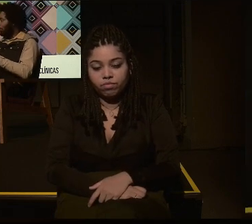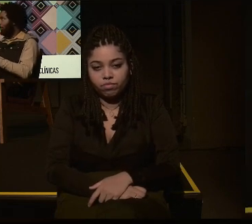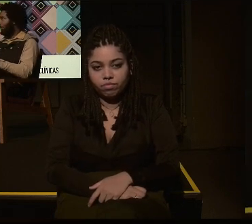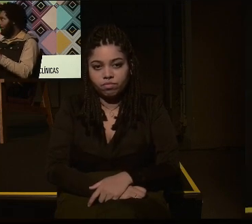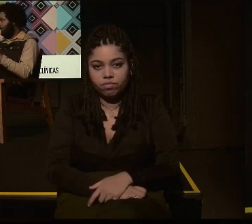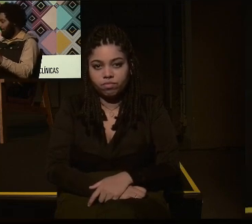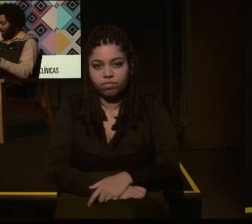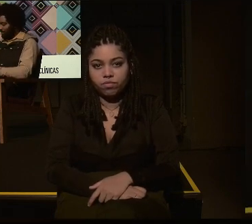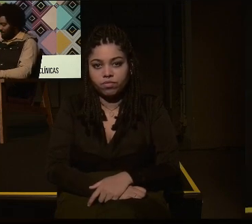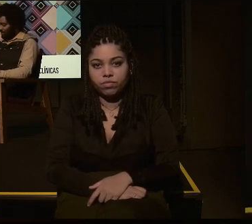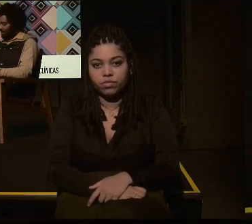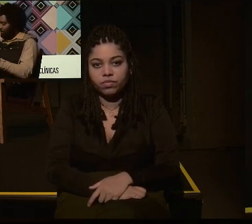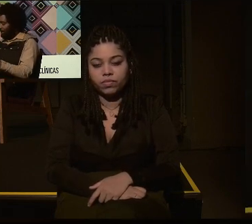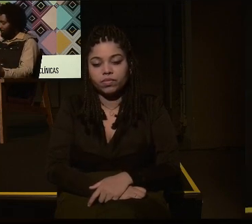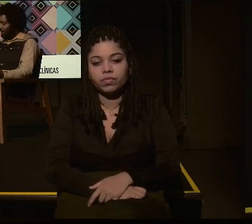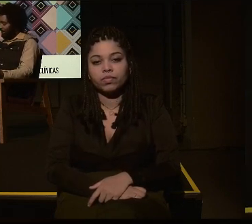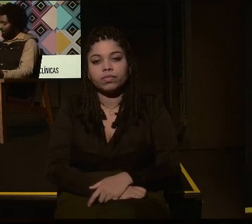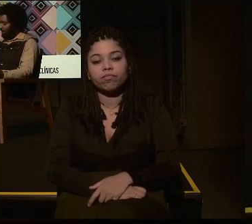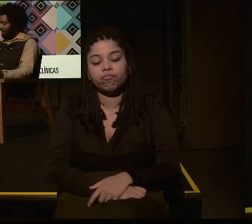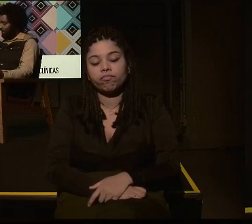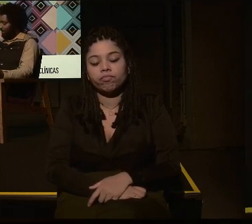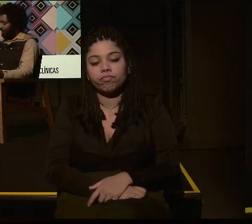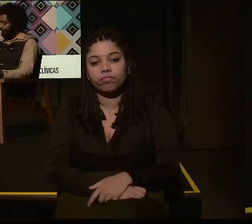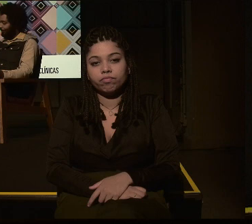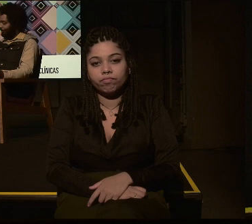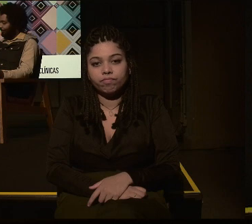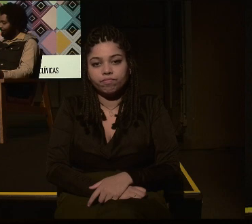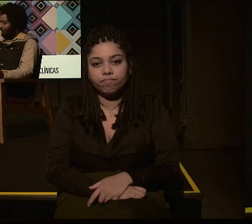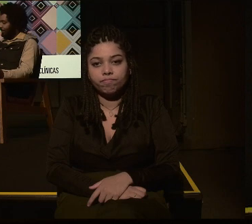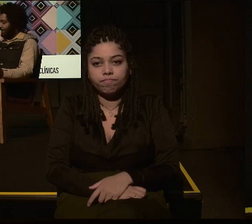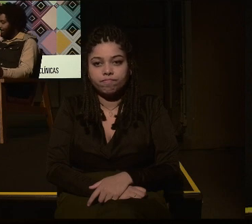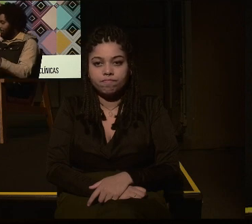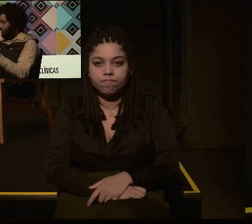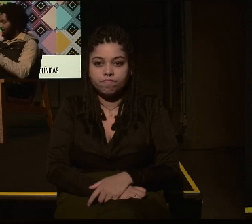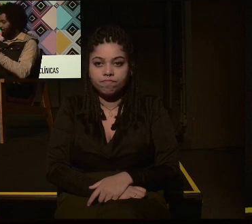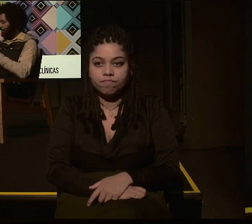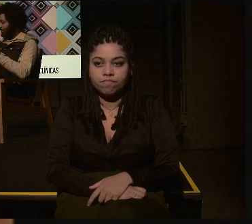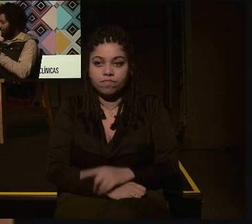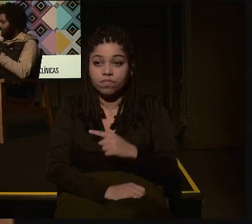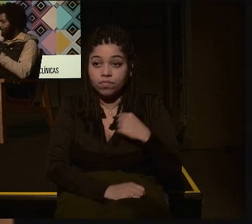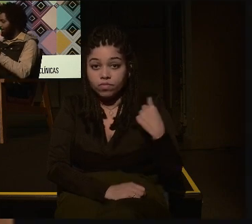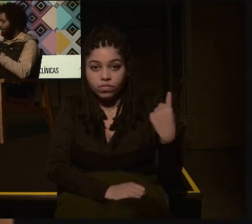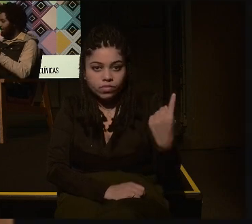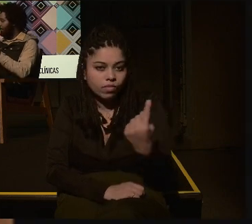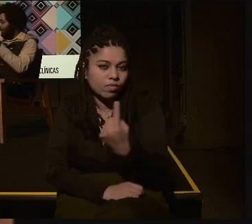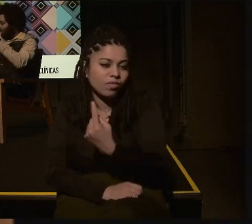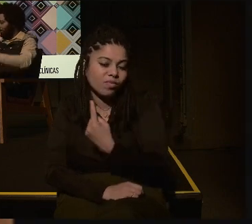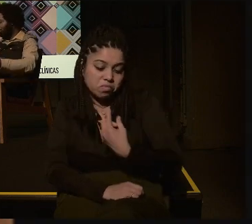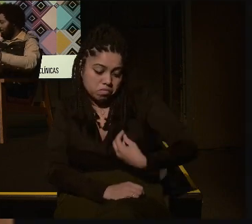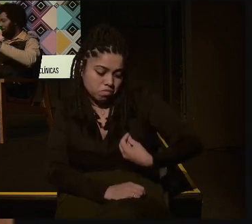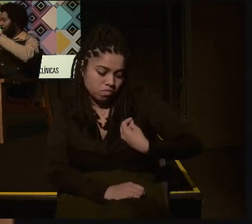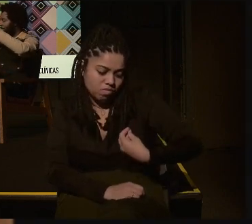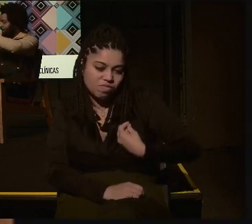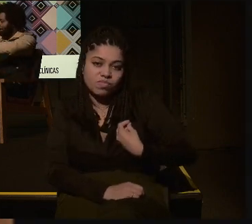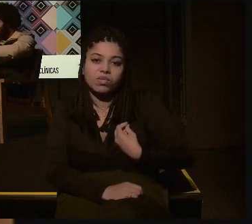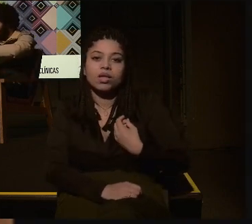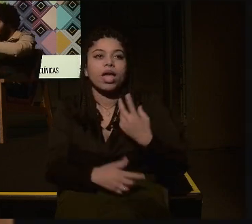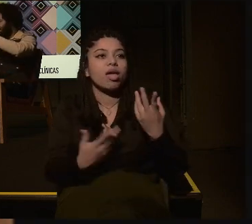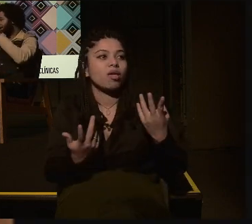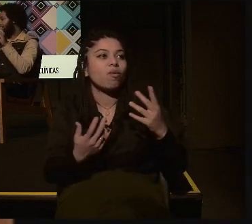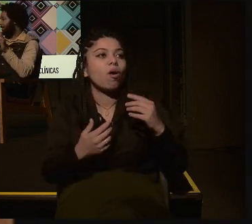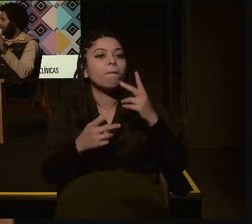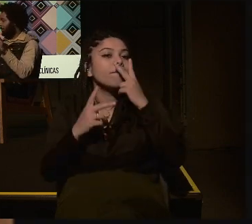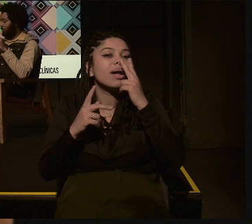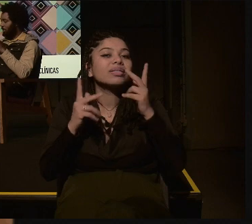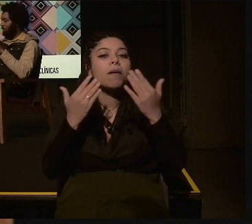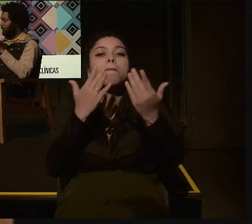Um pouco, dizendo melhor, né? A gente está aqui fazendo esse... pegando o focinho, pegando a